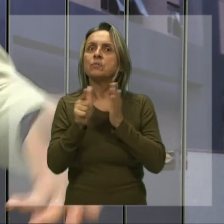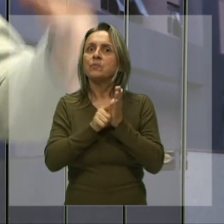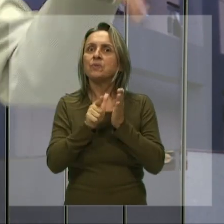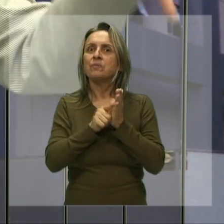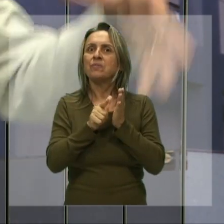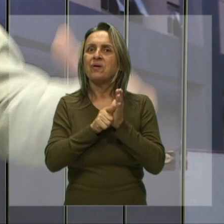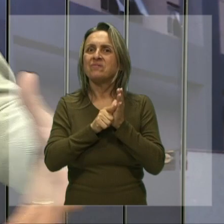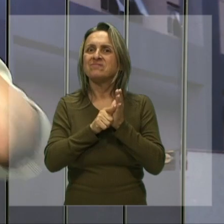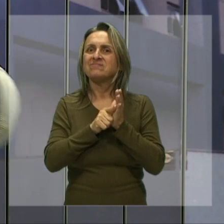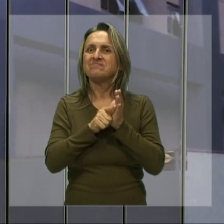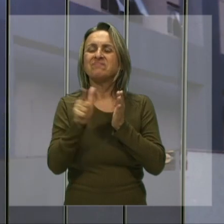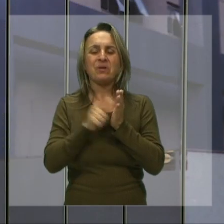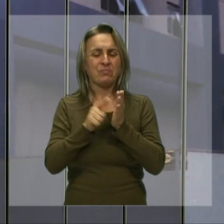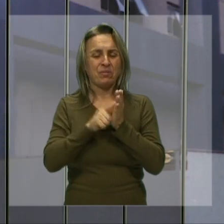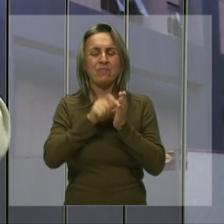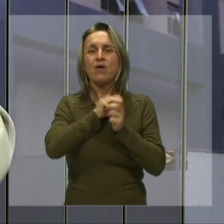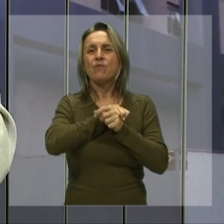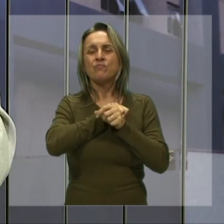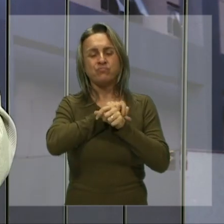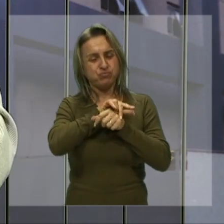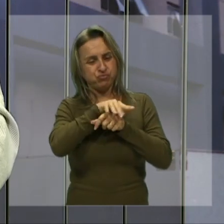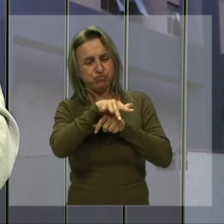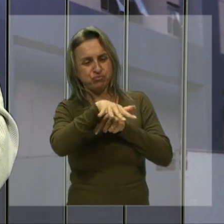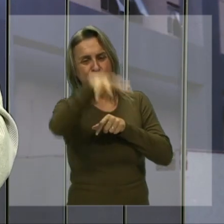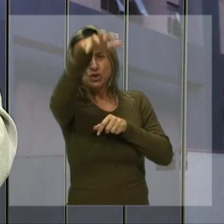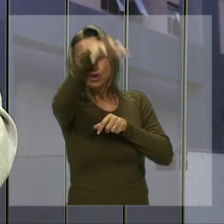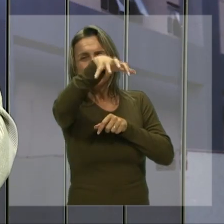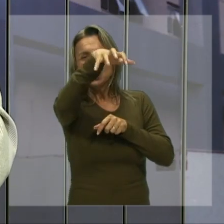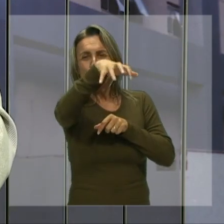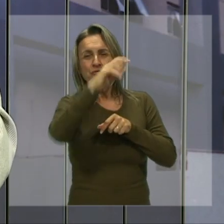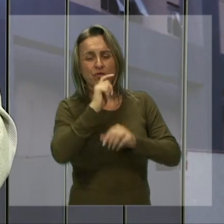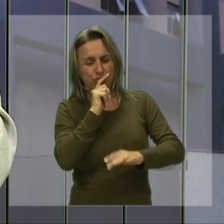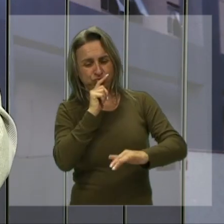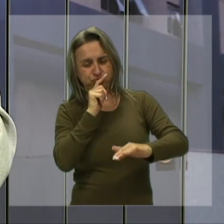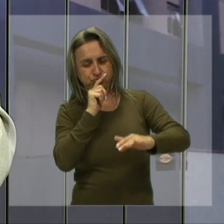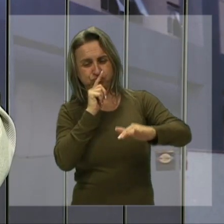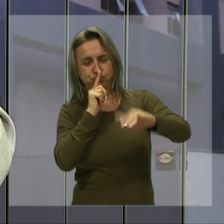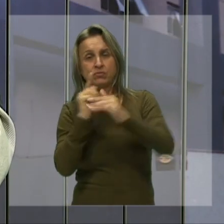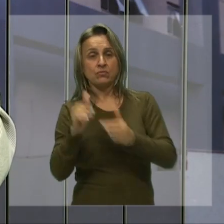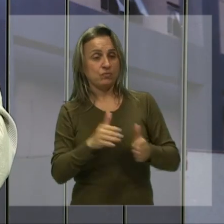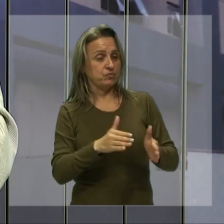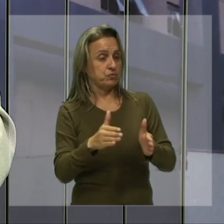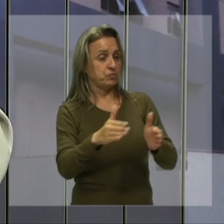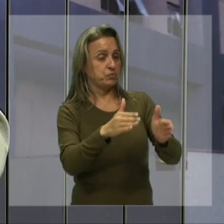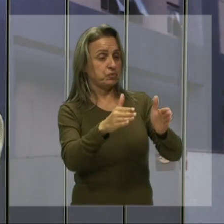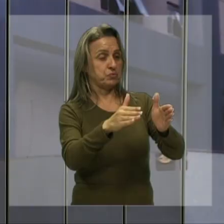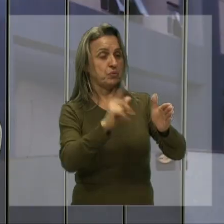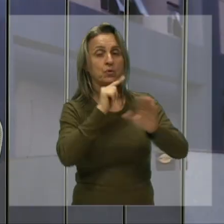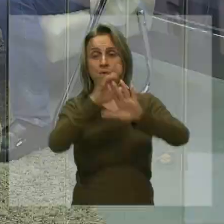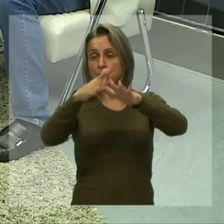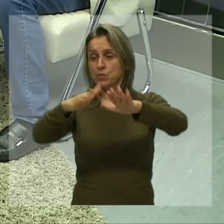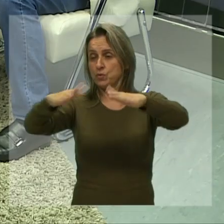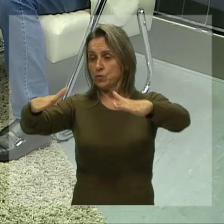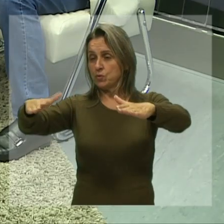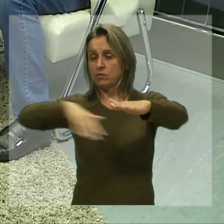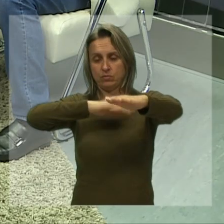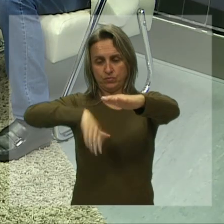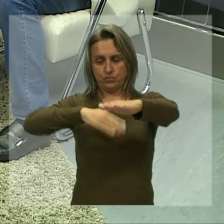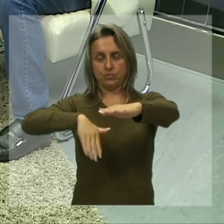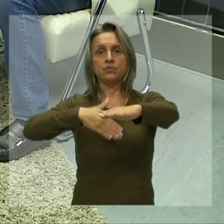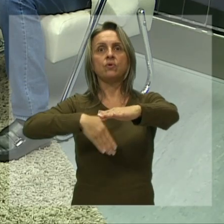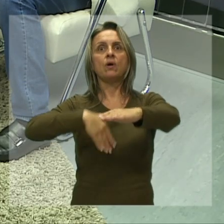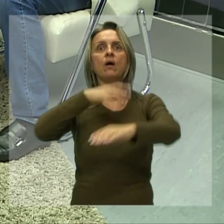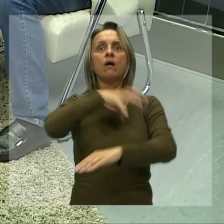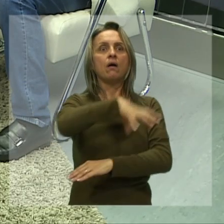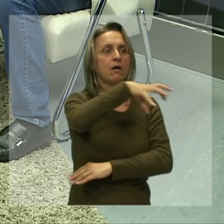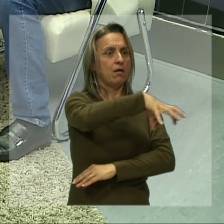Esse papel vem a chuva, leva para a Boca de Lobo. A Boca de Lobo leva para o rio deságua no mar, o mar joga na praia. Esse mesmo